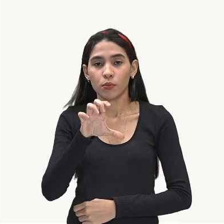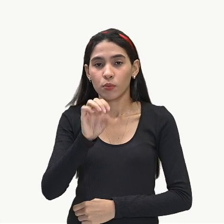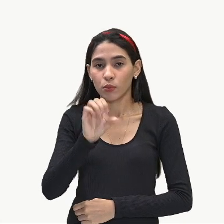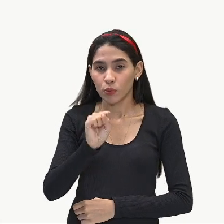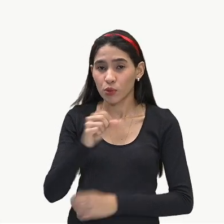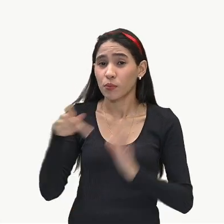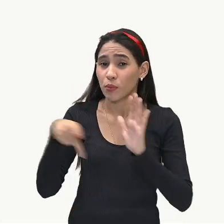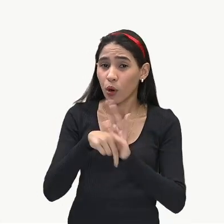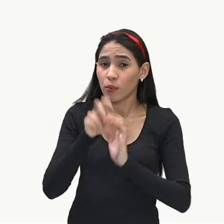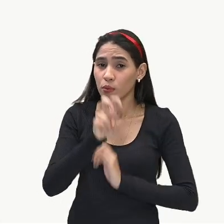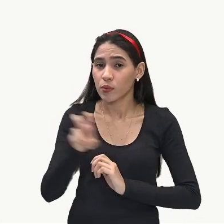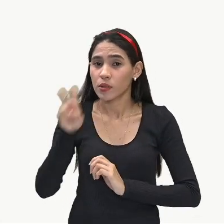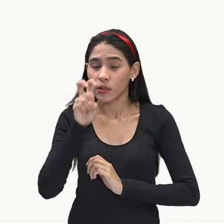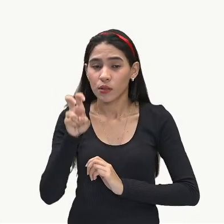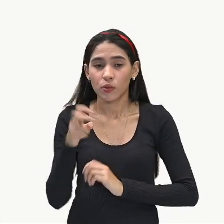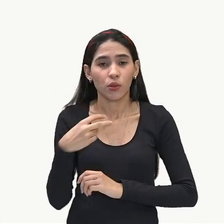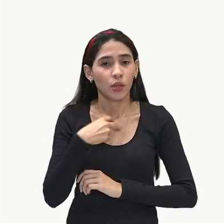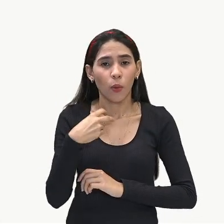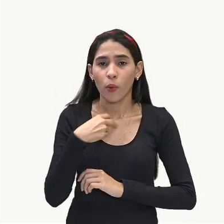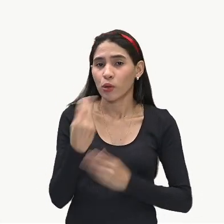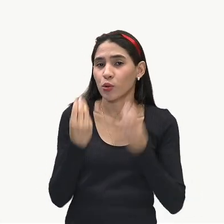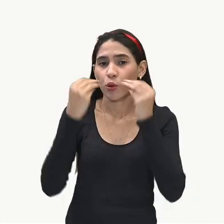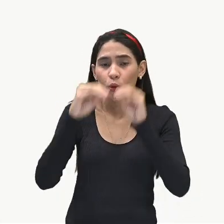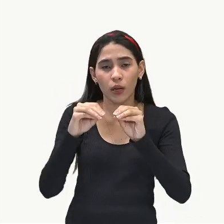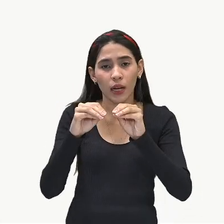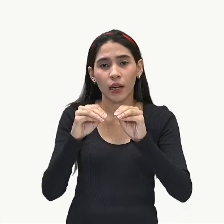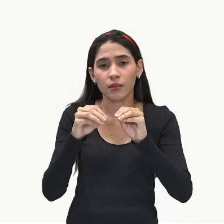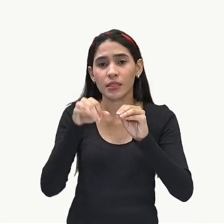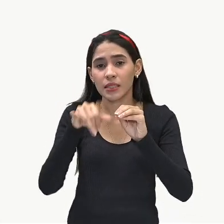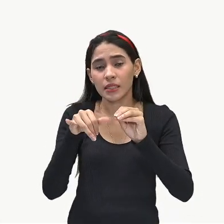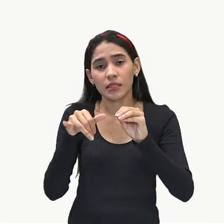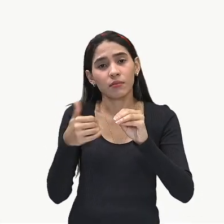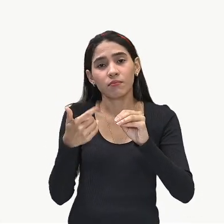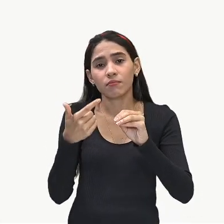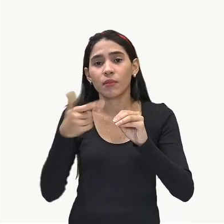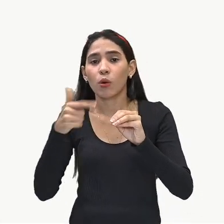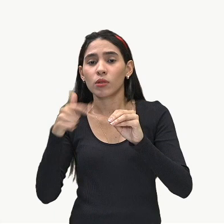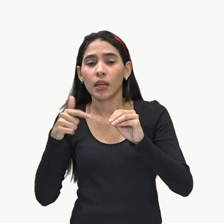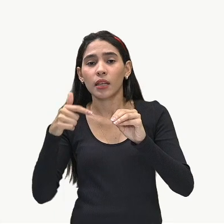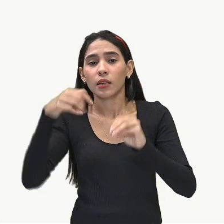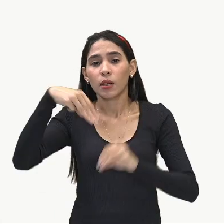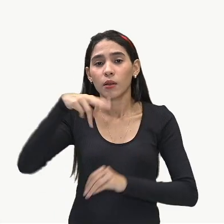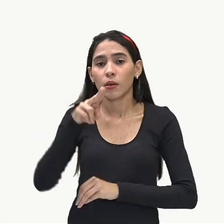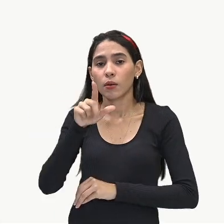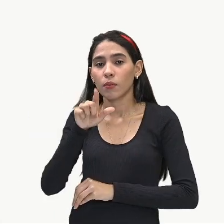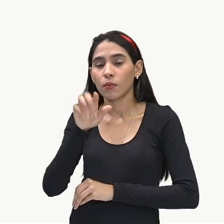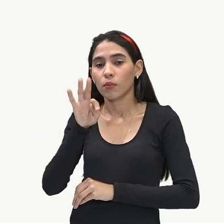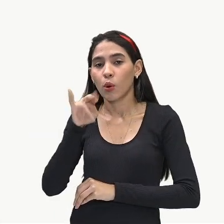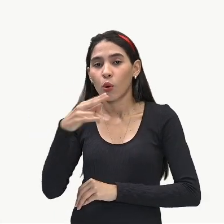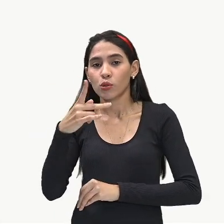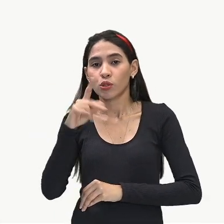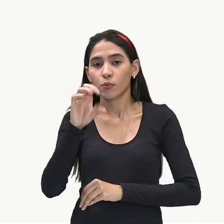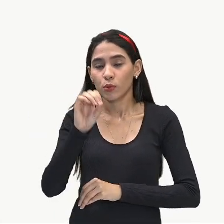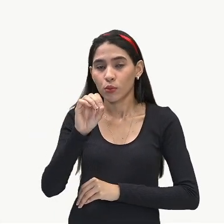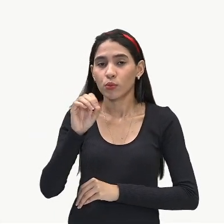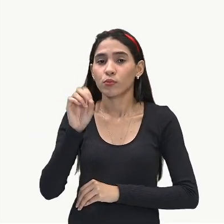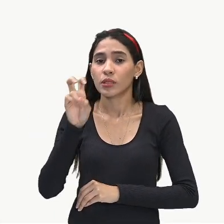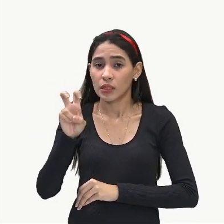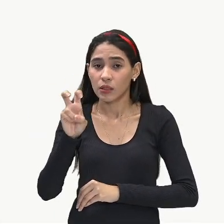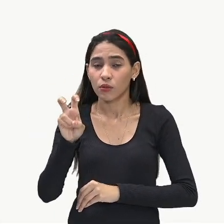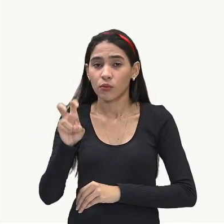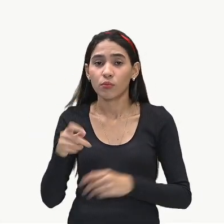posso colocar nenhum outro número aqui que não seja múltiplo de 5, tá? Então, esse é o critério que eu vou usar para construir